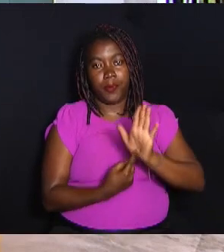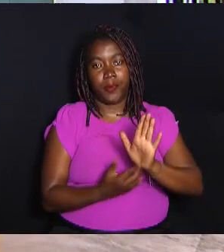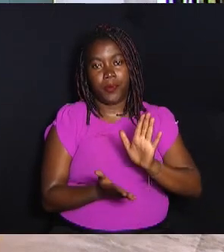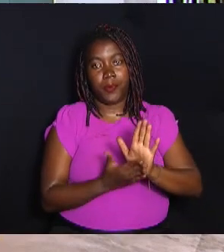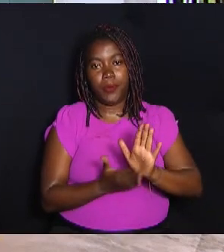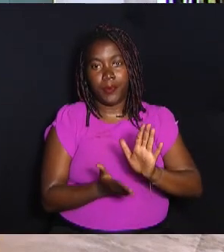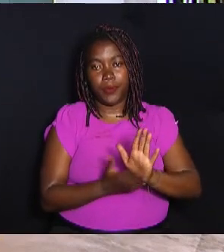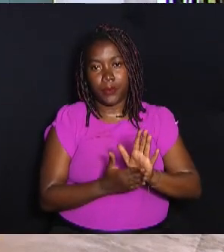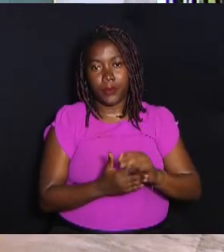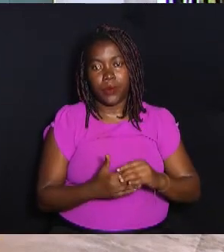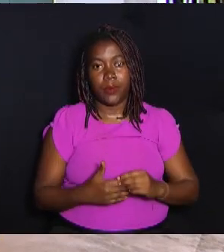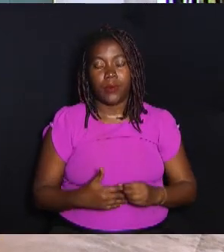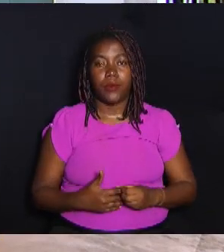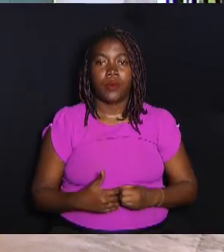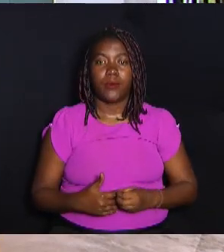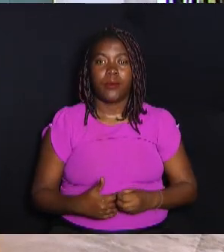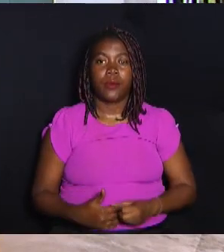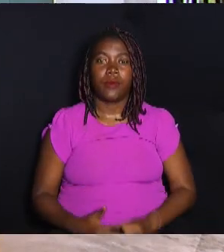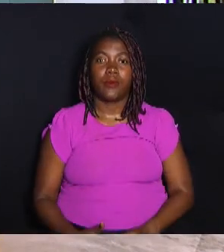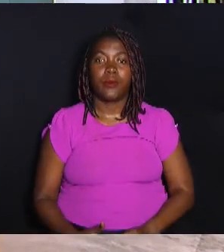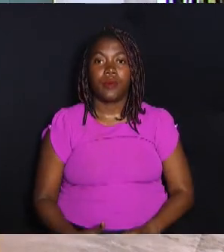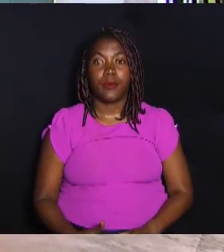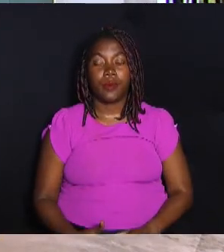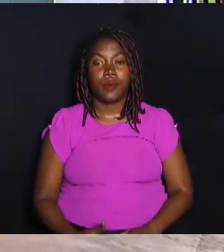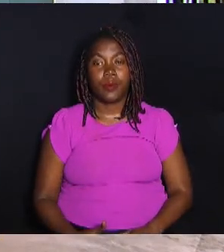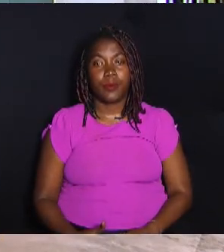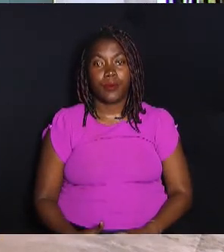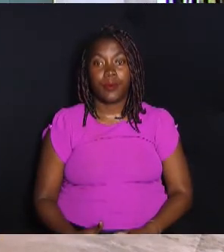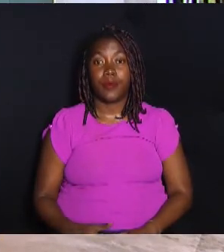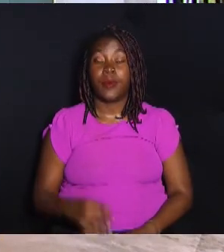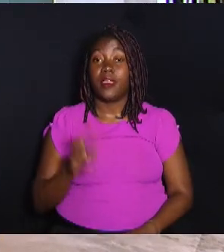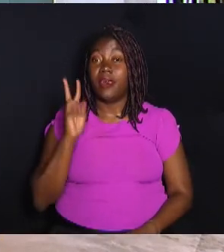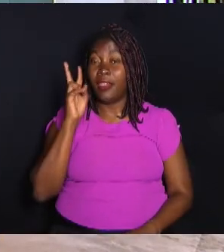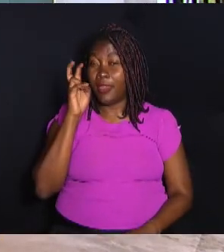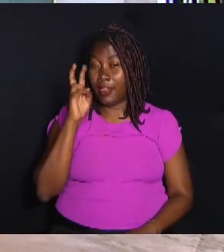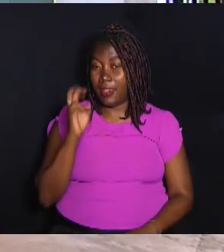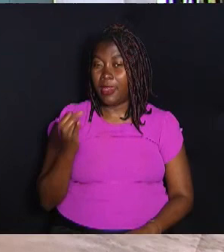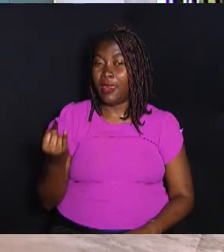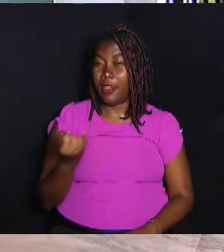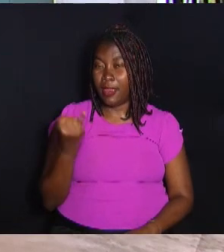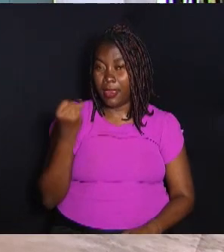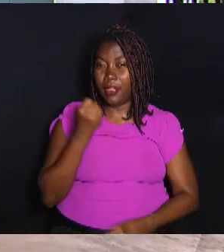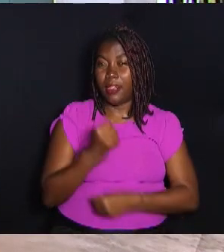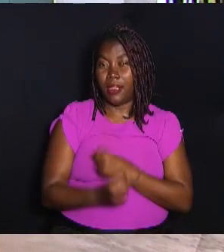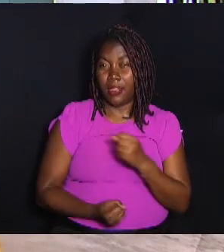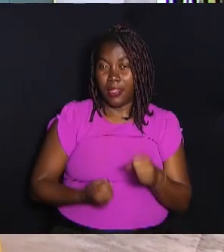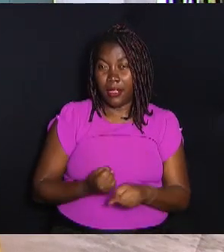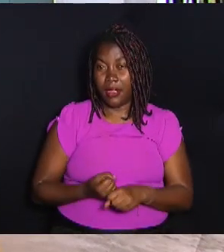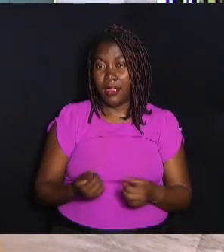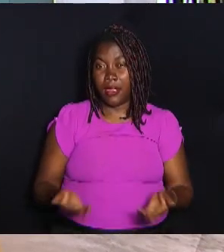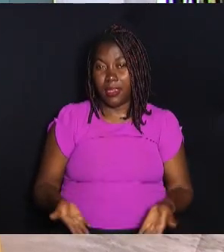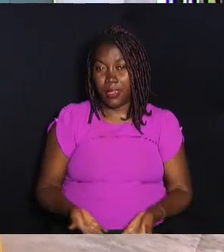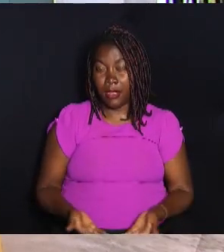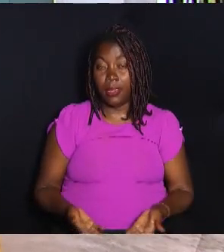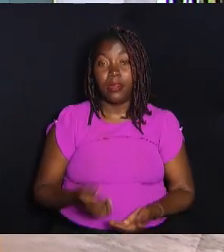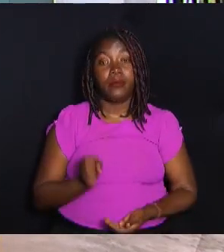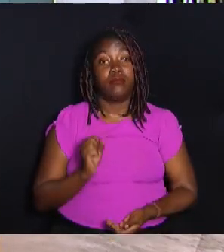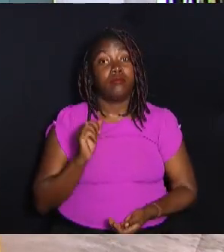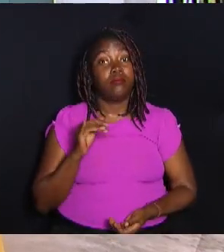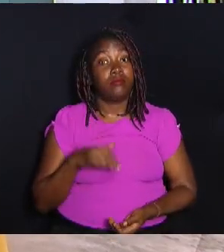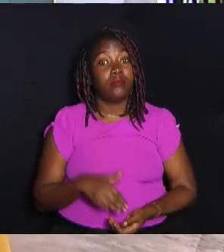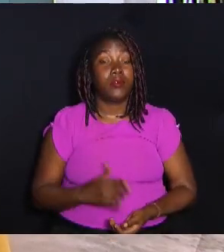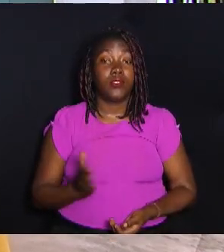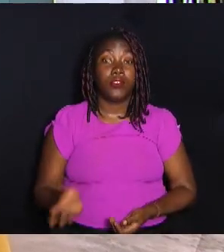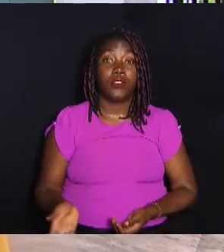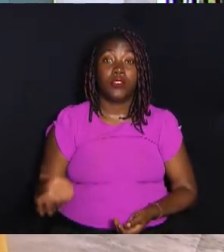aí os profissionais escolhidos para falar sobre esses temas. São temas importantes nesse ano eleitoral. Sim, são temas importantes, são temas